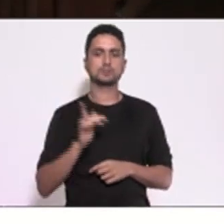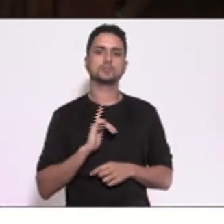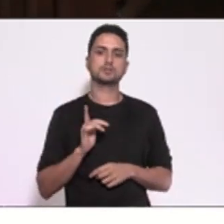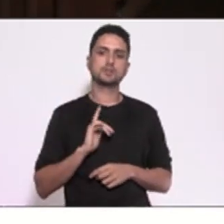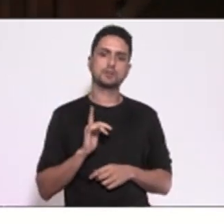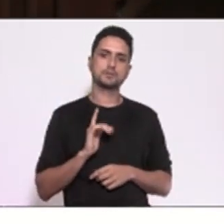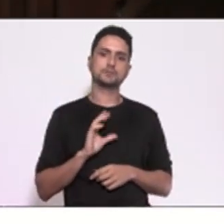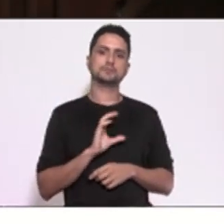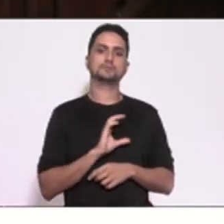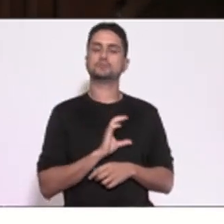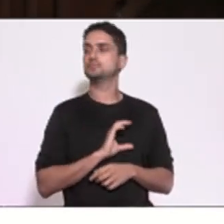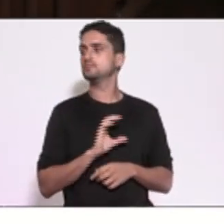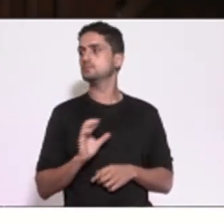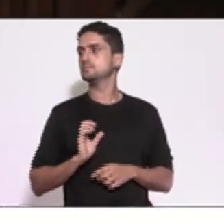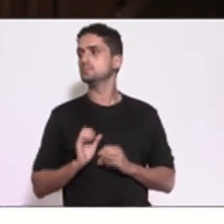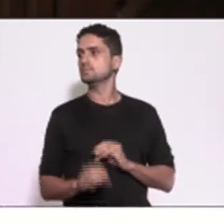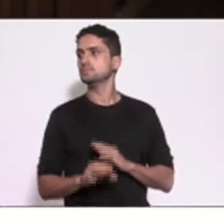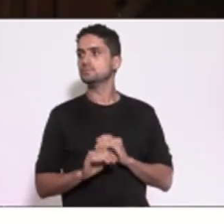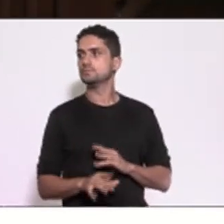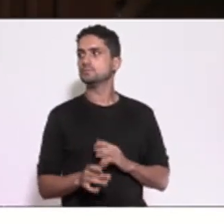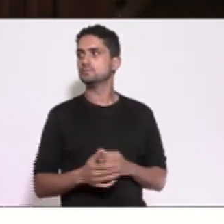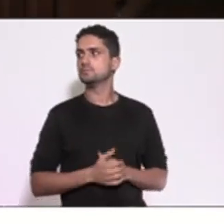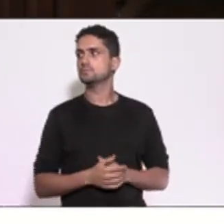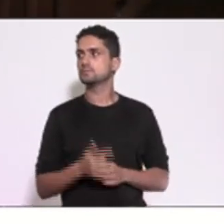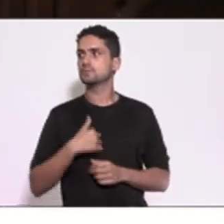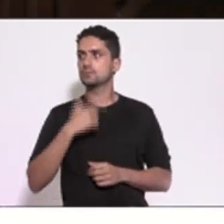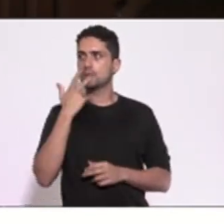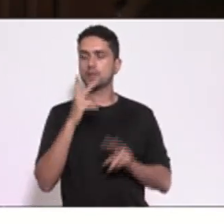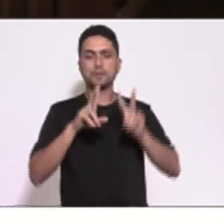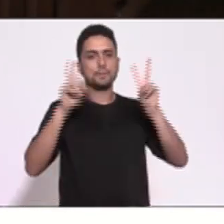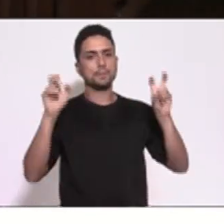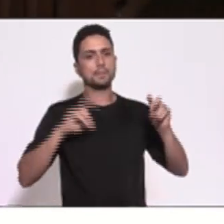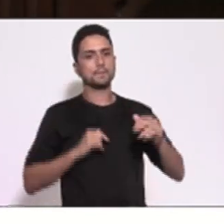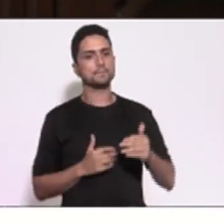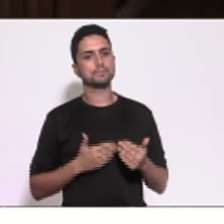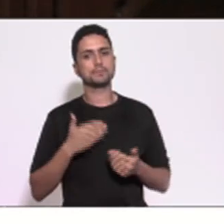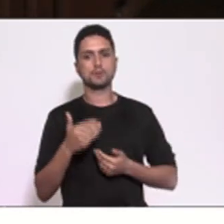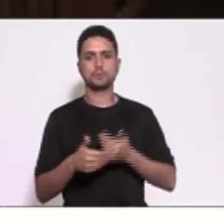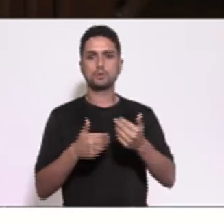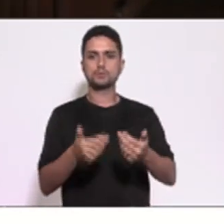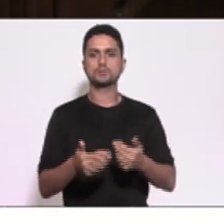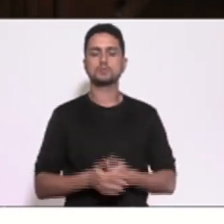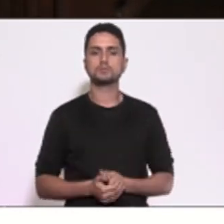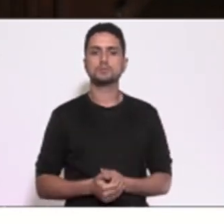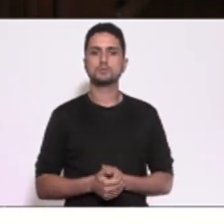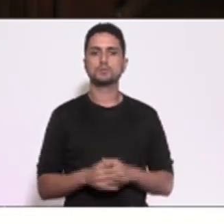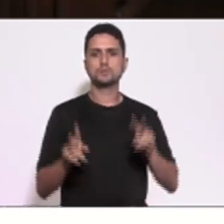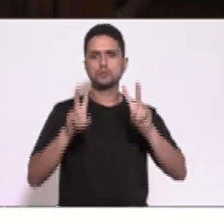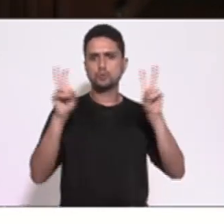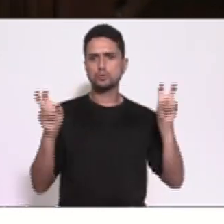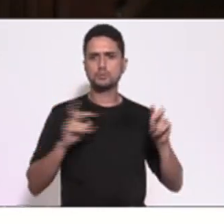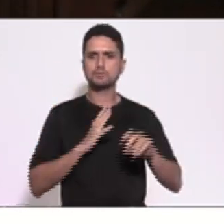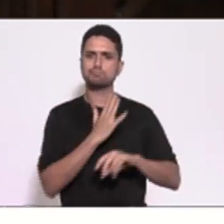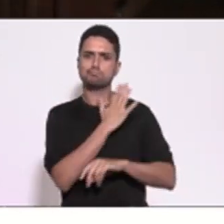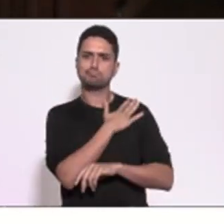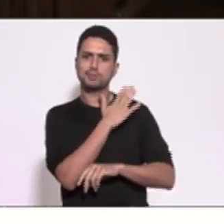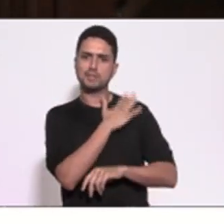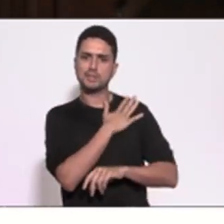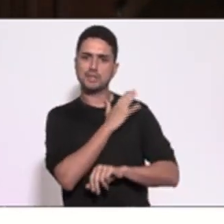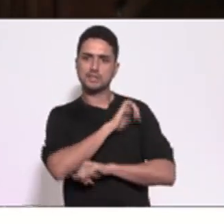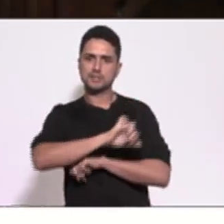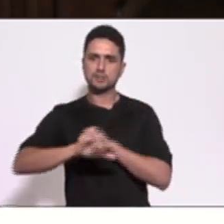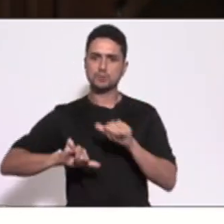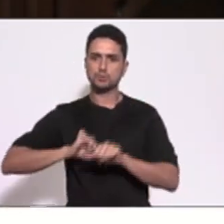manifestei essa preocupação com toda clareza, com esse processo de militarização das escolas